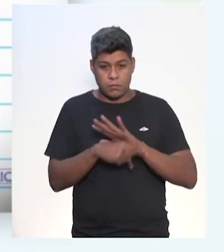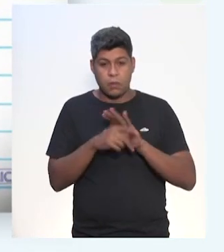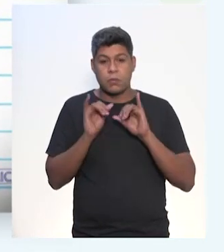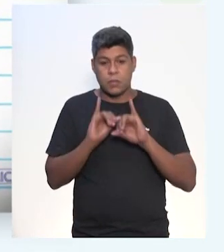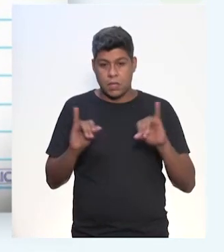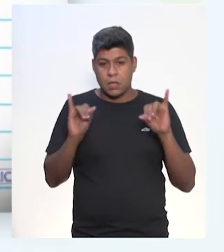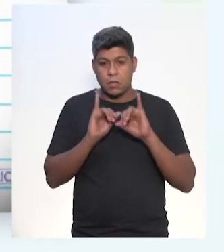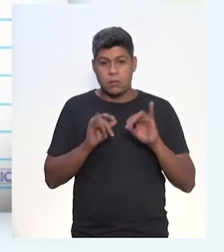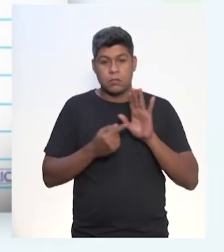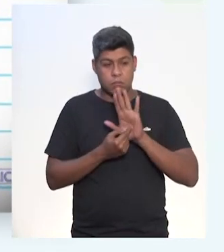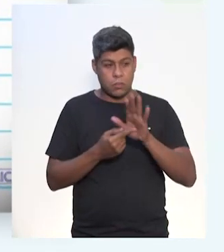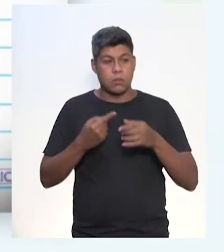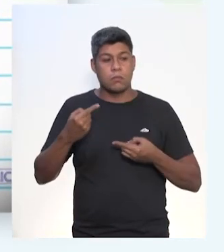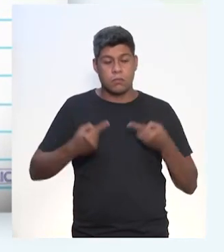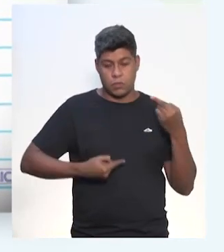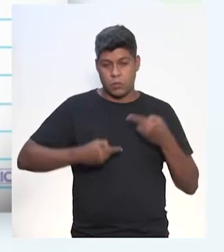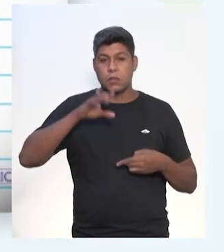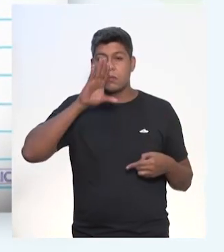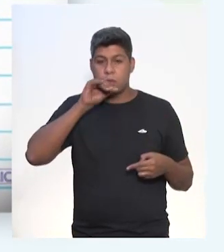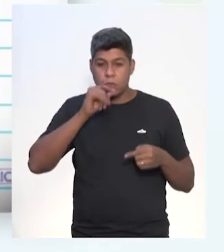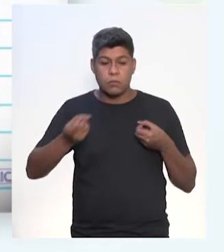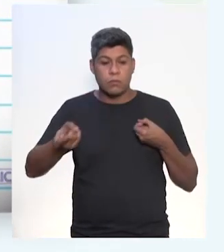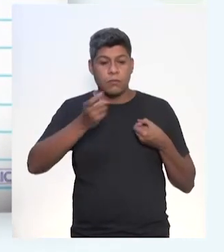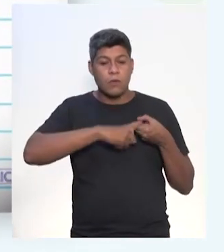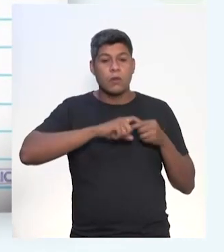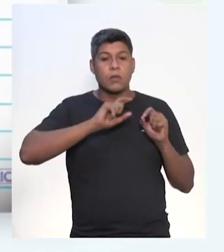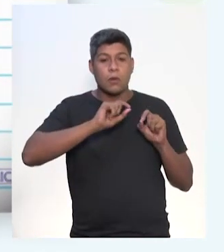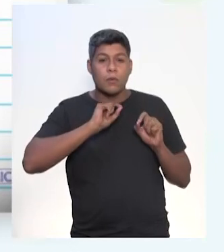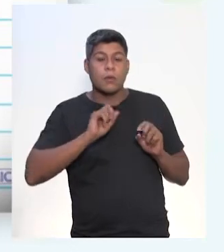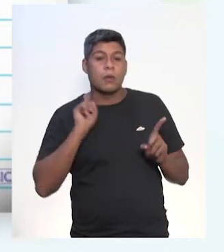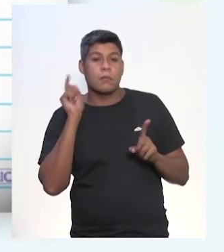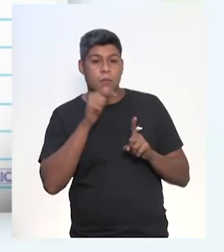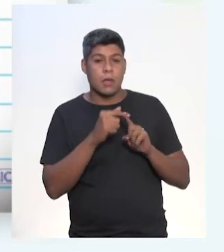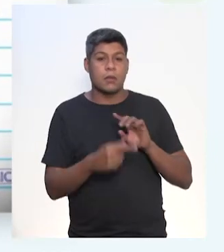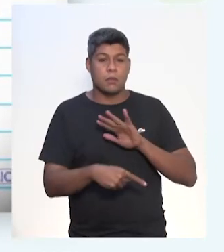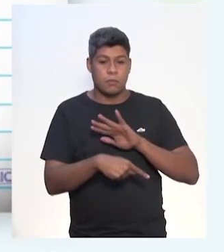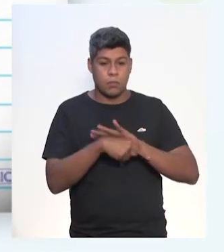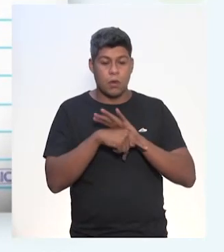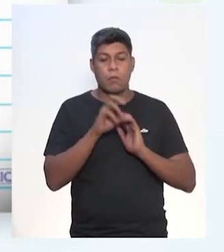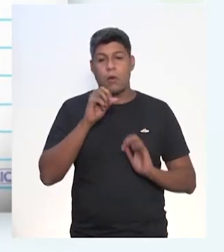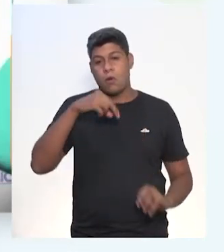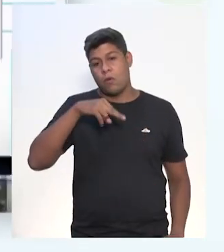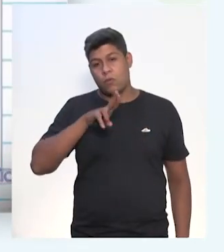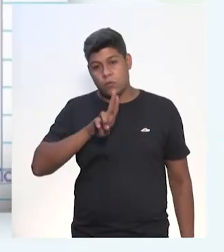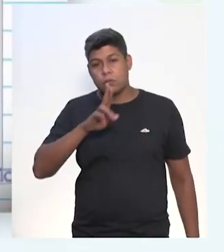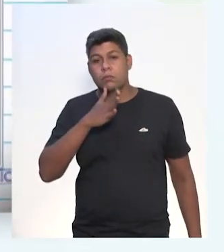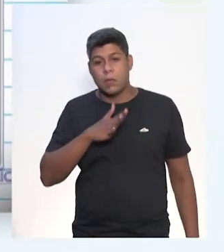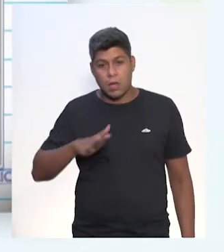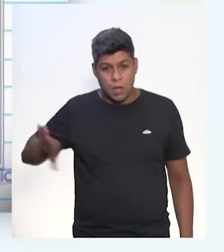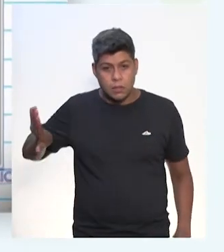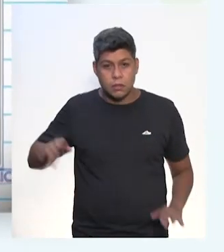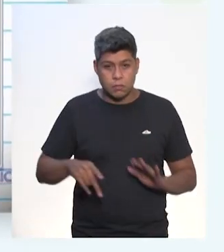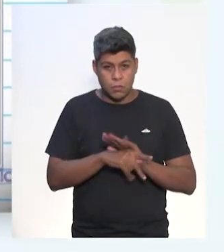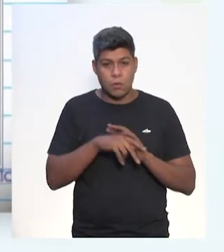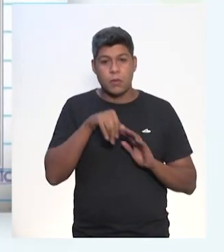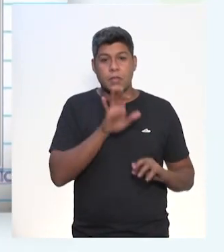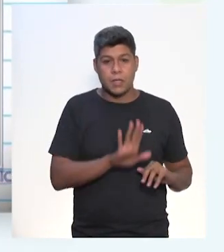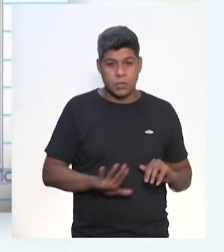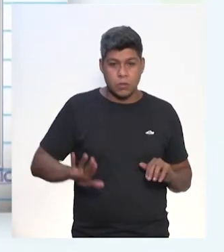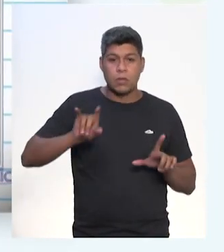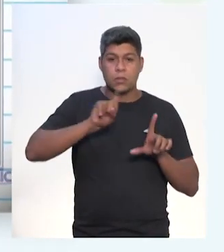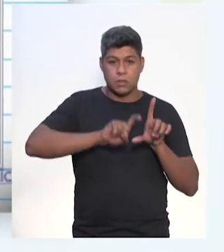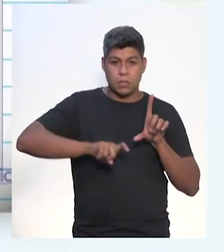que nortearão políticas públicas voltadas ao cumprimento das metas estabelecidas pela ONU. Assim, no Atlas Nacional Digital do